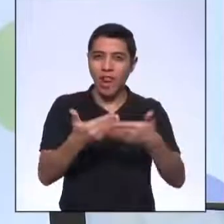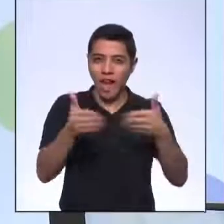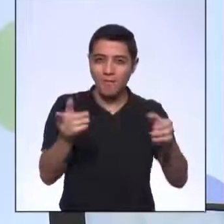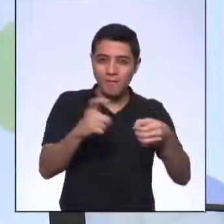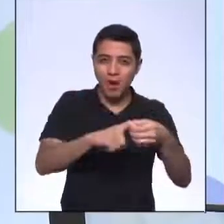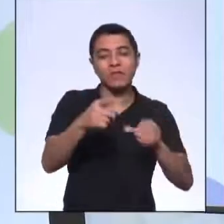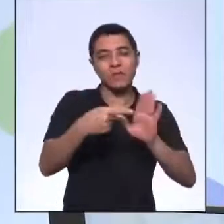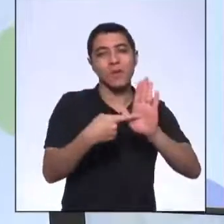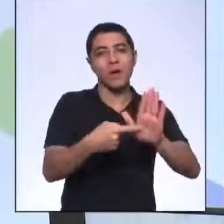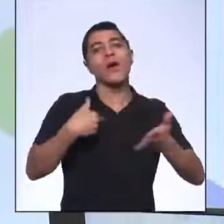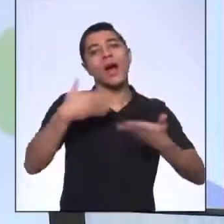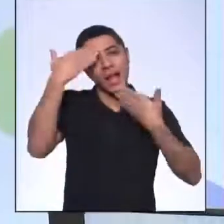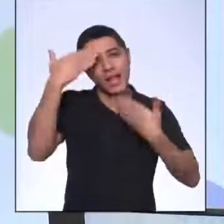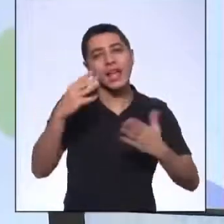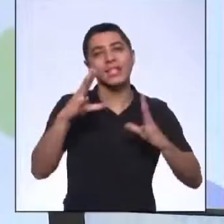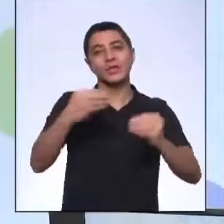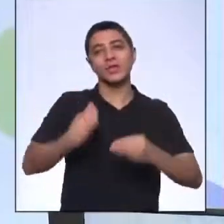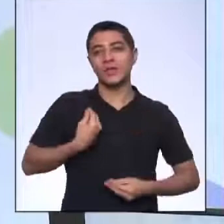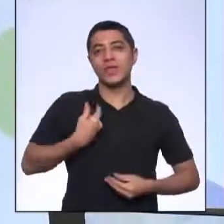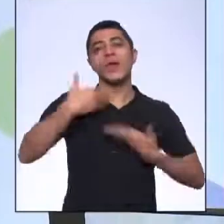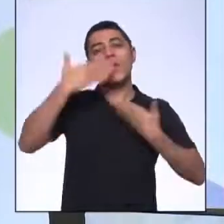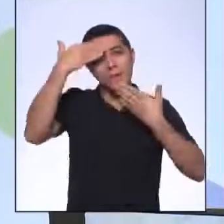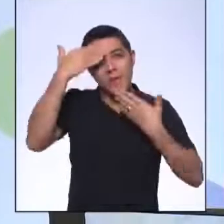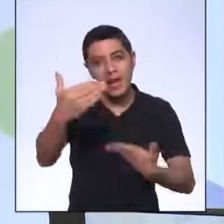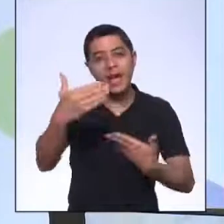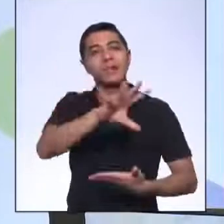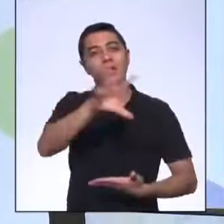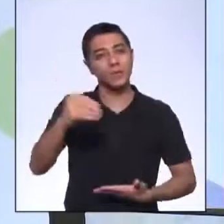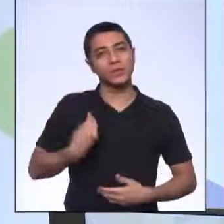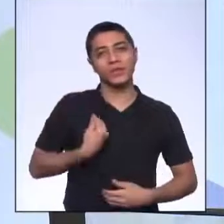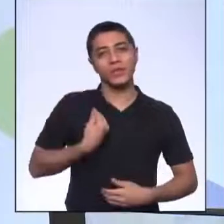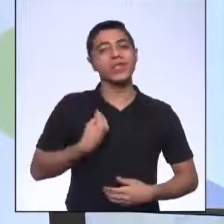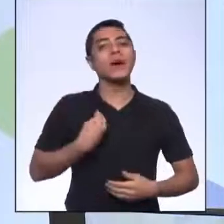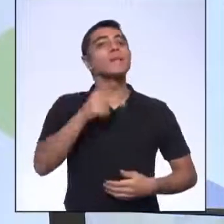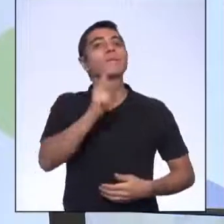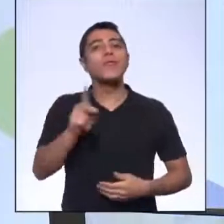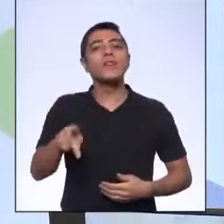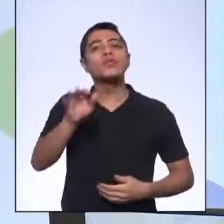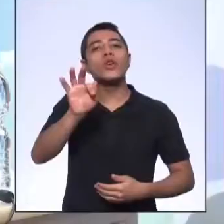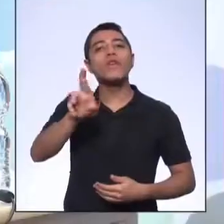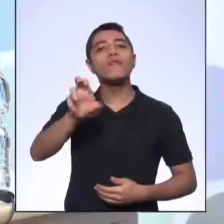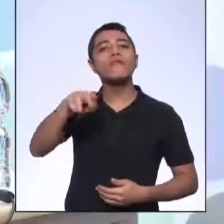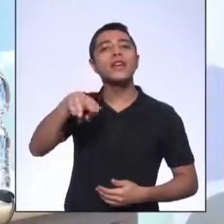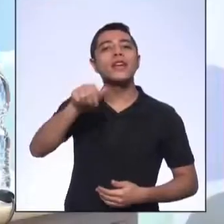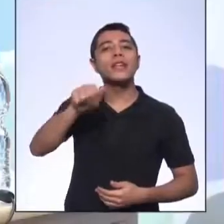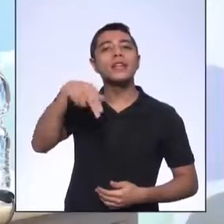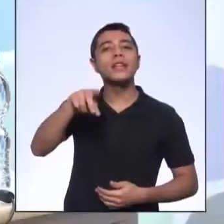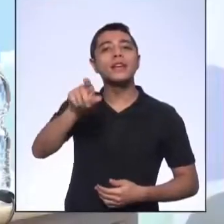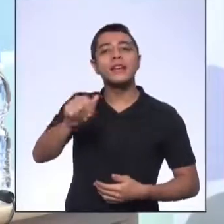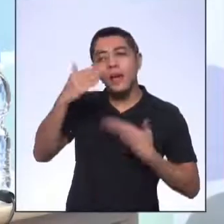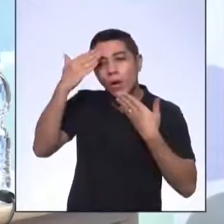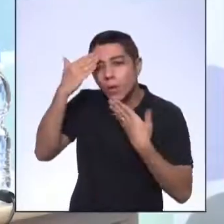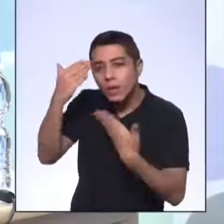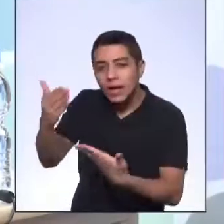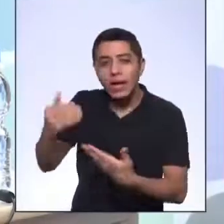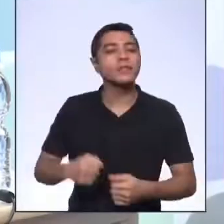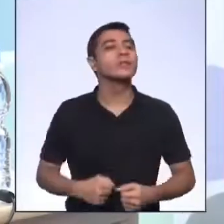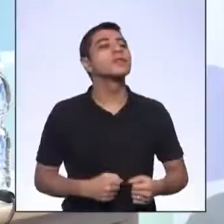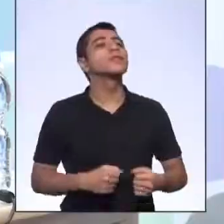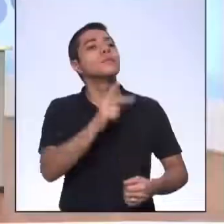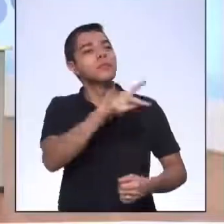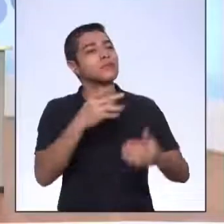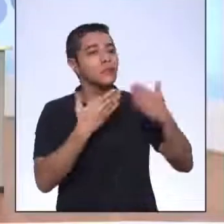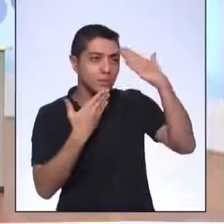agradecemos a participação de todos muito obrigada por estarem conosco obrigado a professora Fernanda por estar com a gente aqui mesmo beirando ligado a